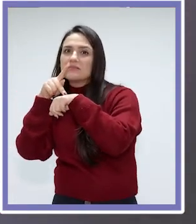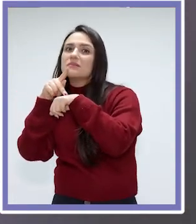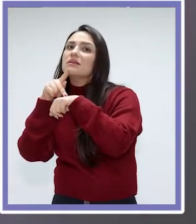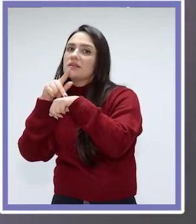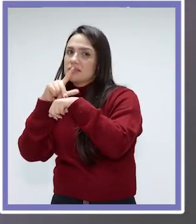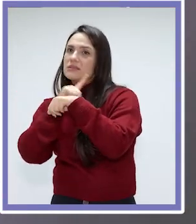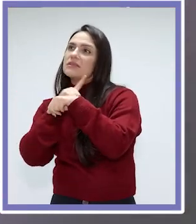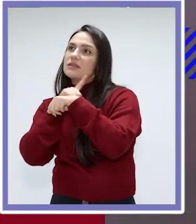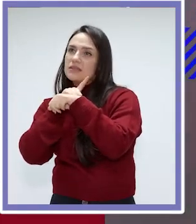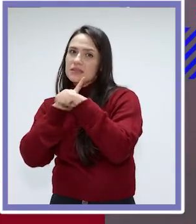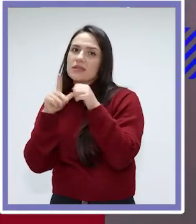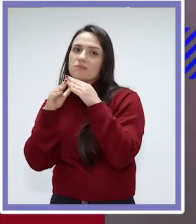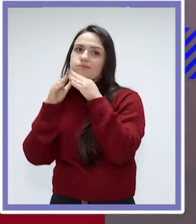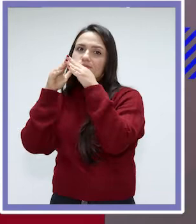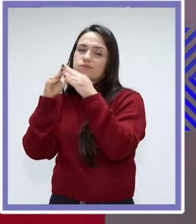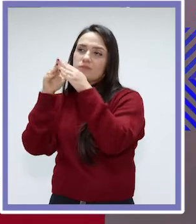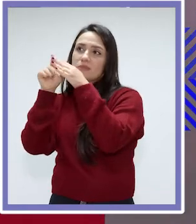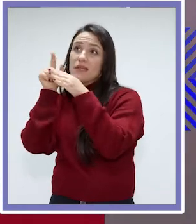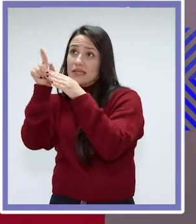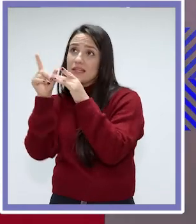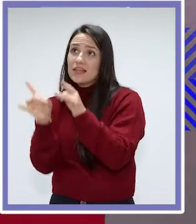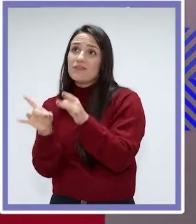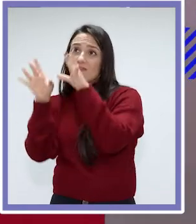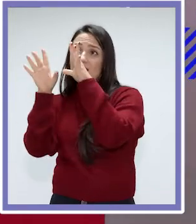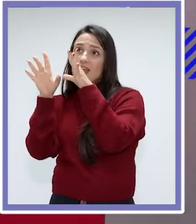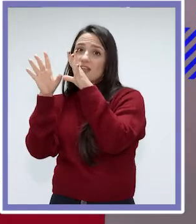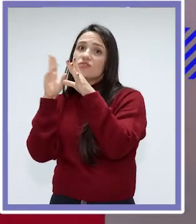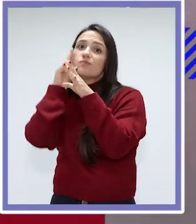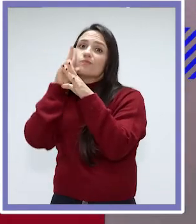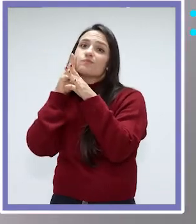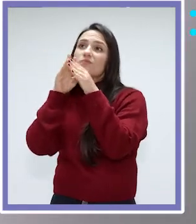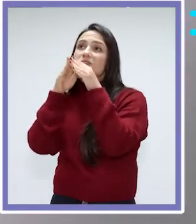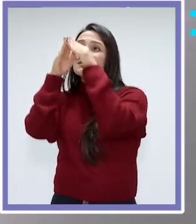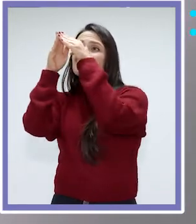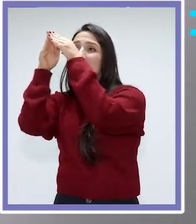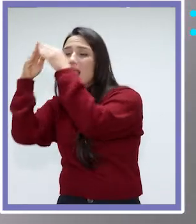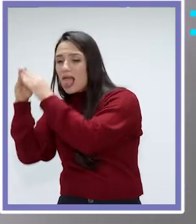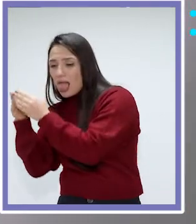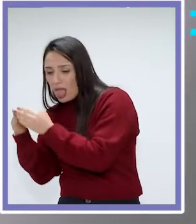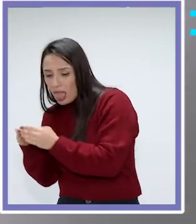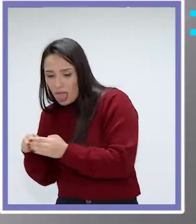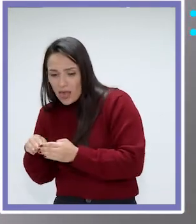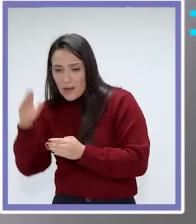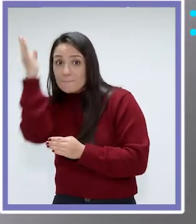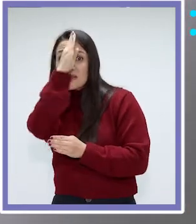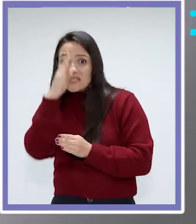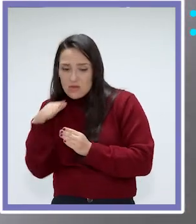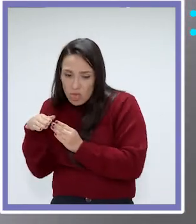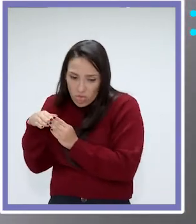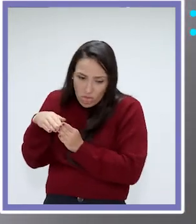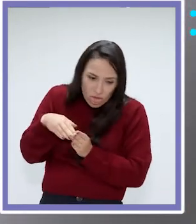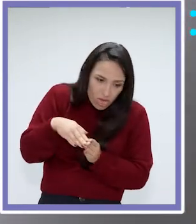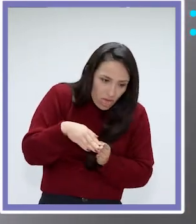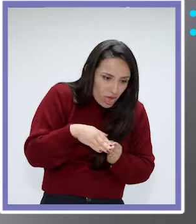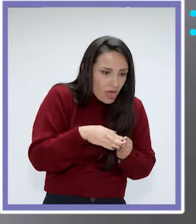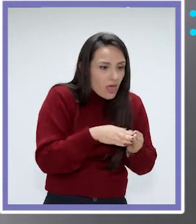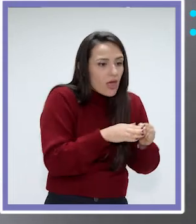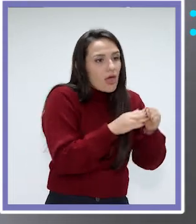que tem aí, que exporta muito vinho, em vez de ter que dar a volta lá por baixo, dar a volta na